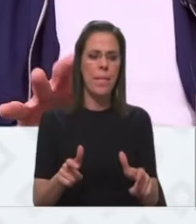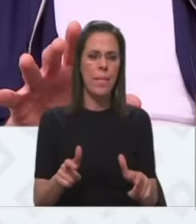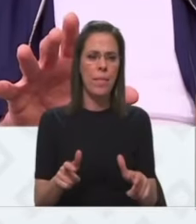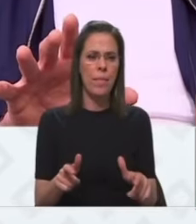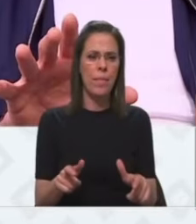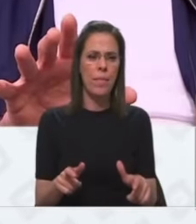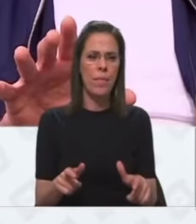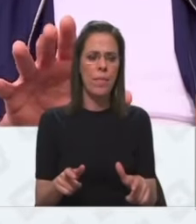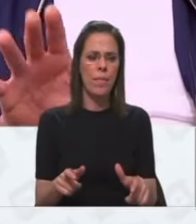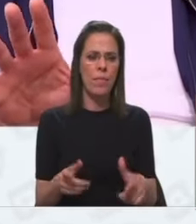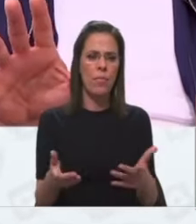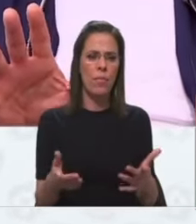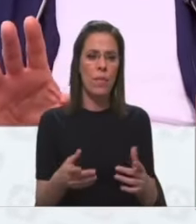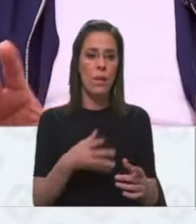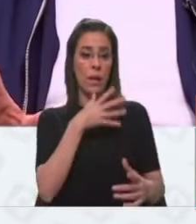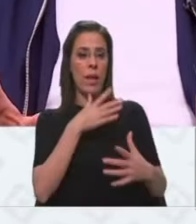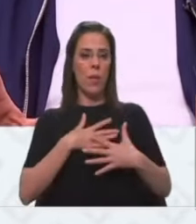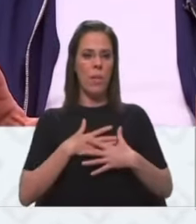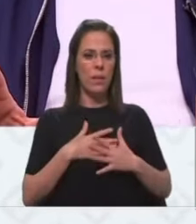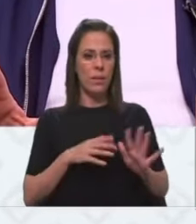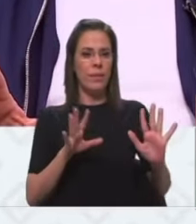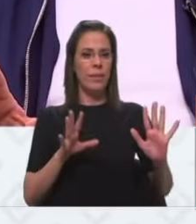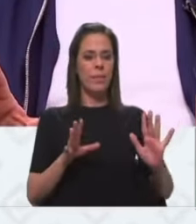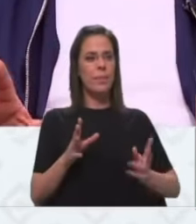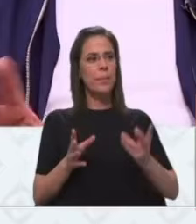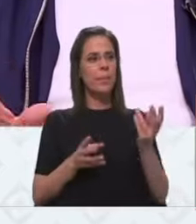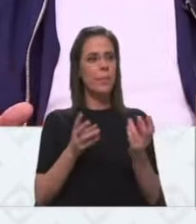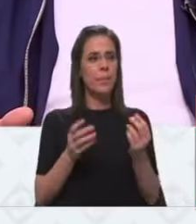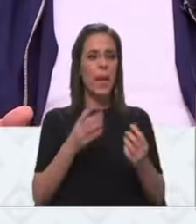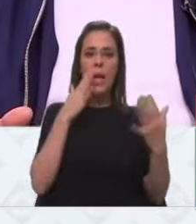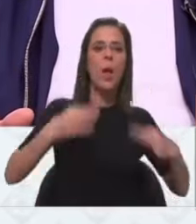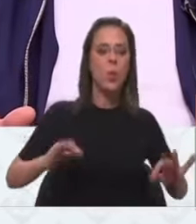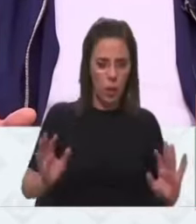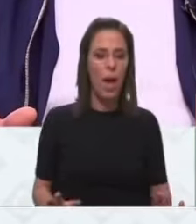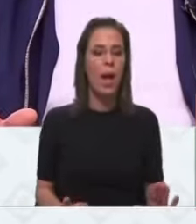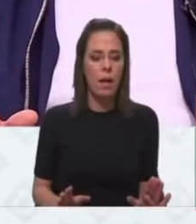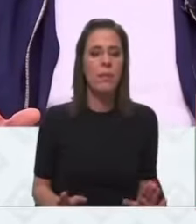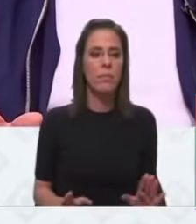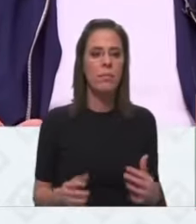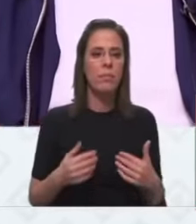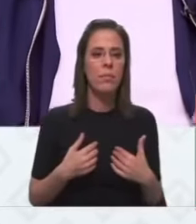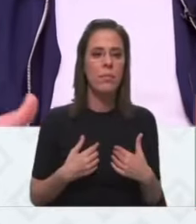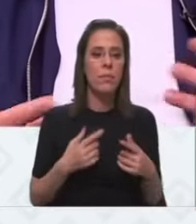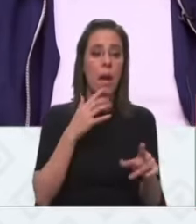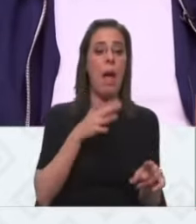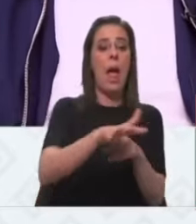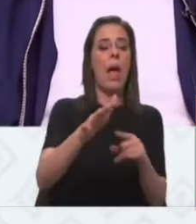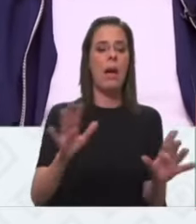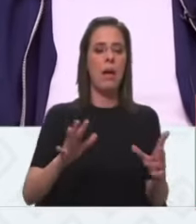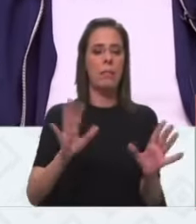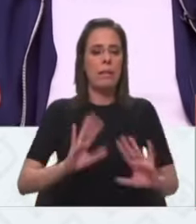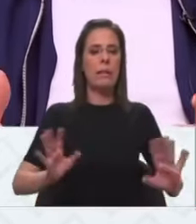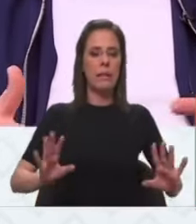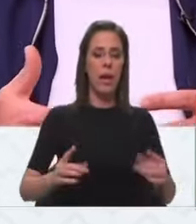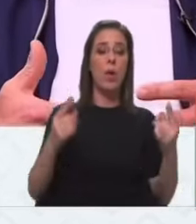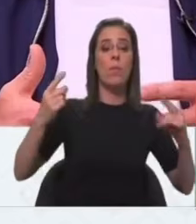ficarem incomodadas de uma forma espontânea. Isto é, que nós não contaminássemos a cena. Era uma